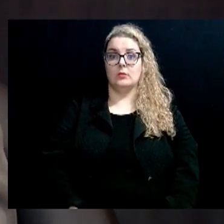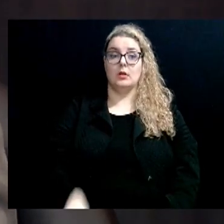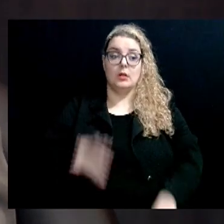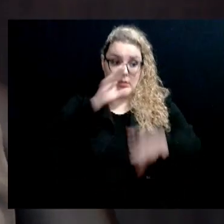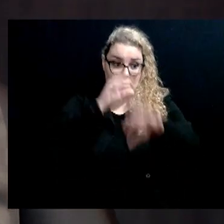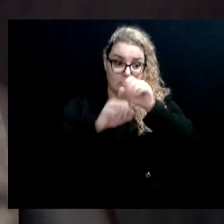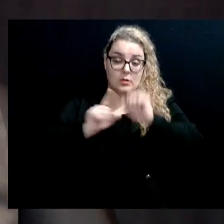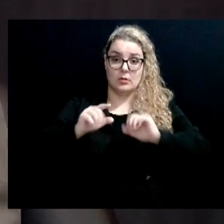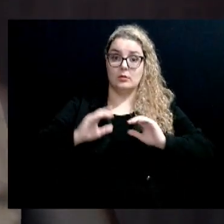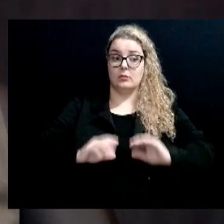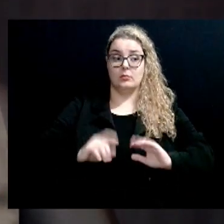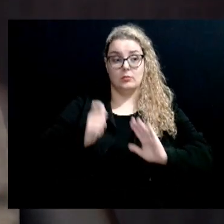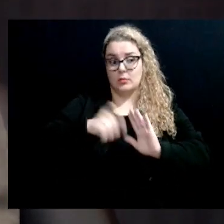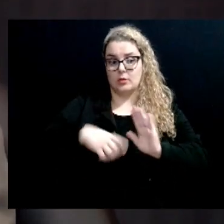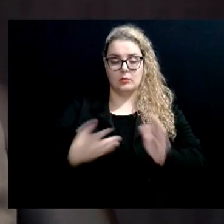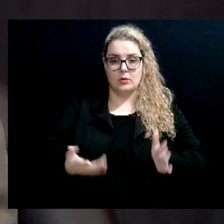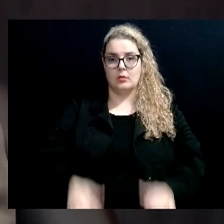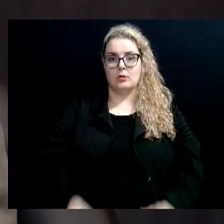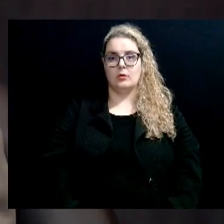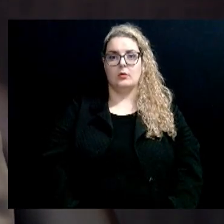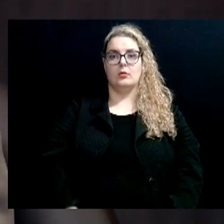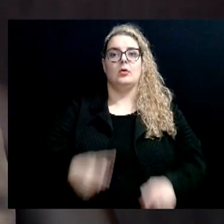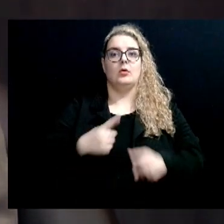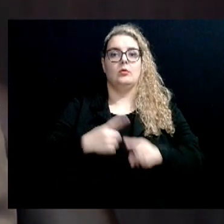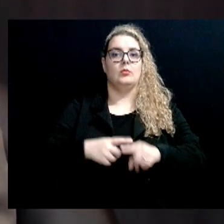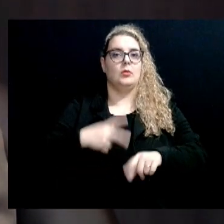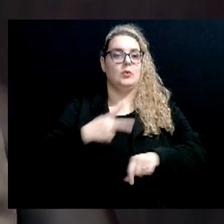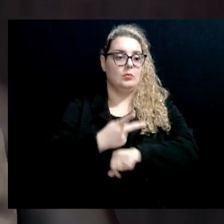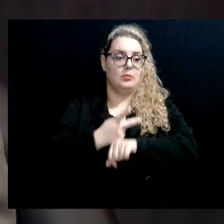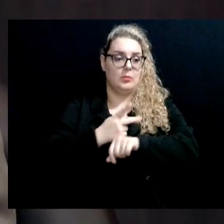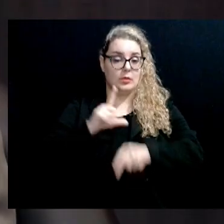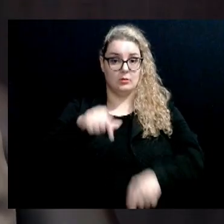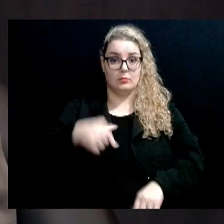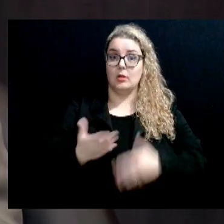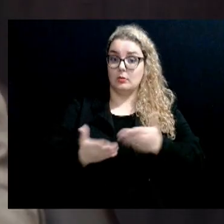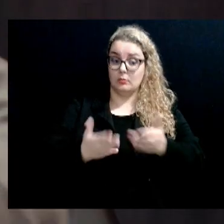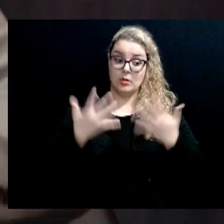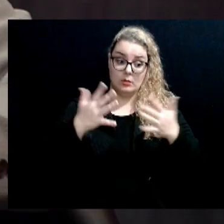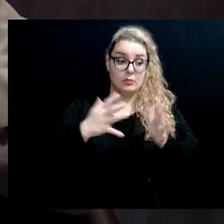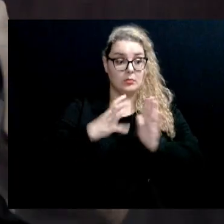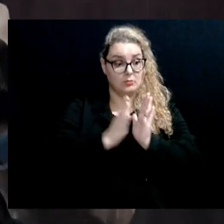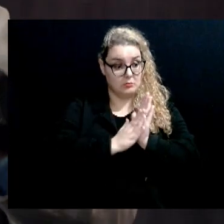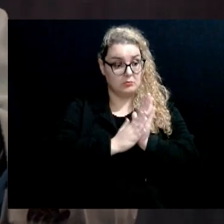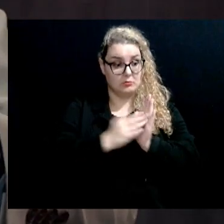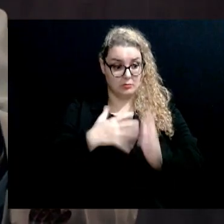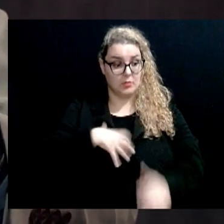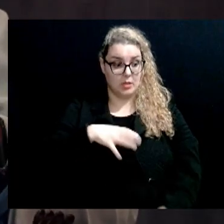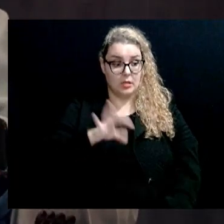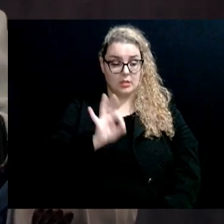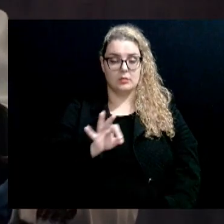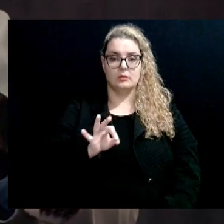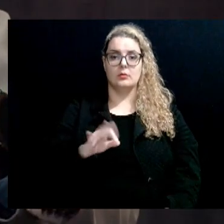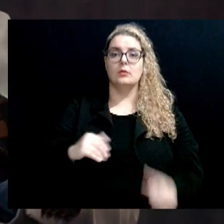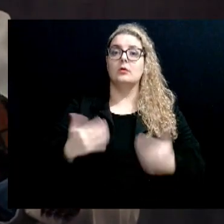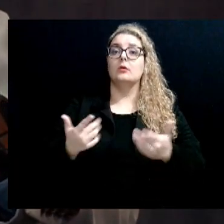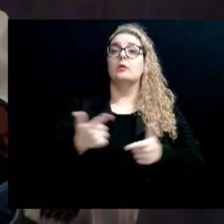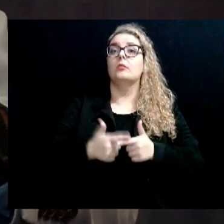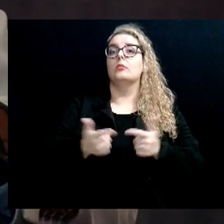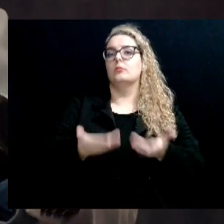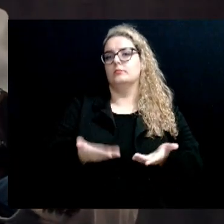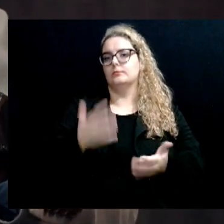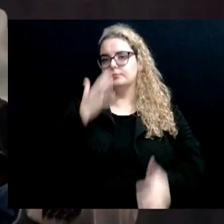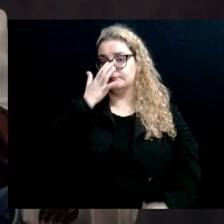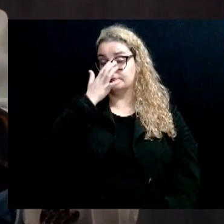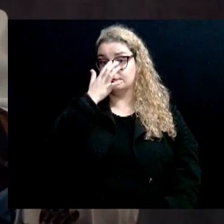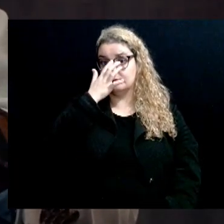validado, porque ela recebeu um presente depois, uma recompensa, um elogio, ó, parabéns, é isso aí, muito bem. E qual que é o grande problema disso? A gente vai refazendo esse